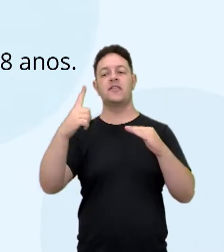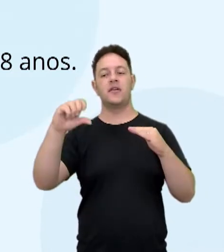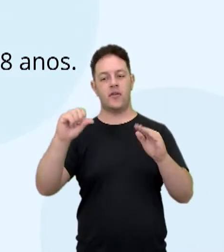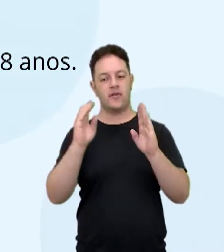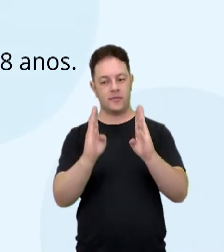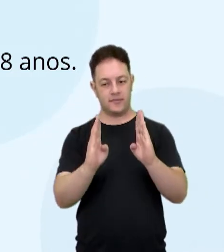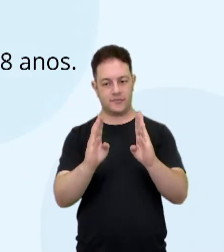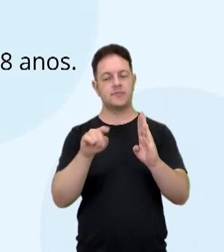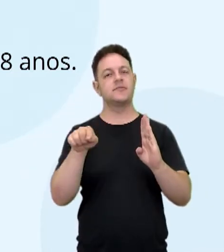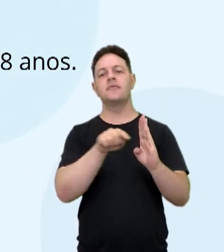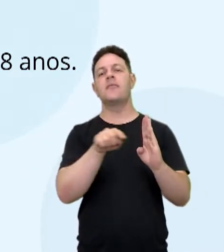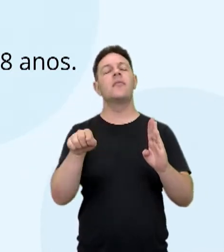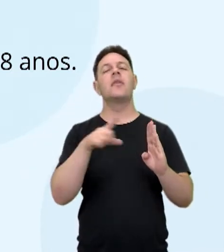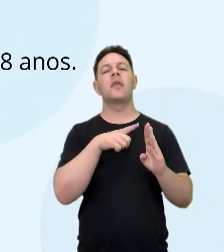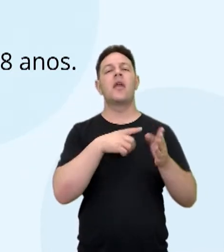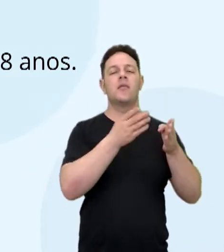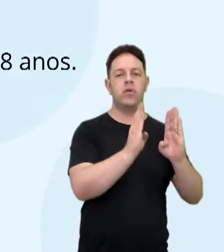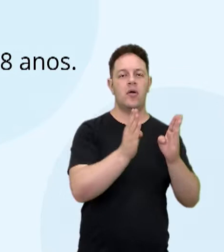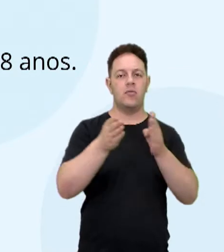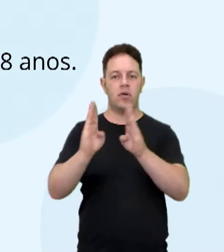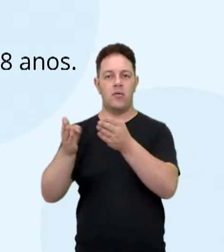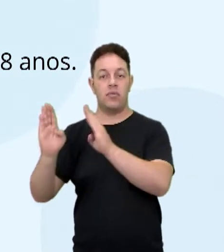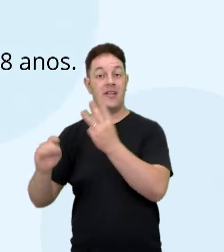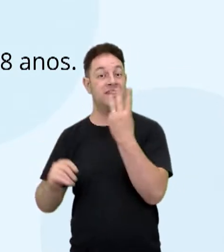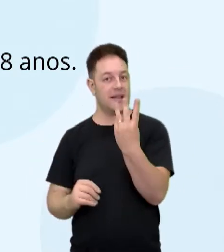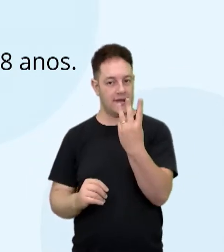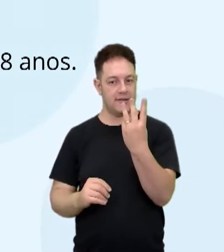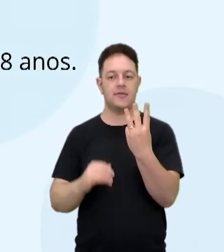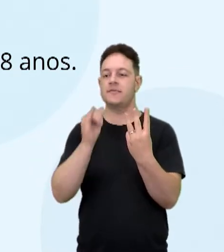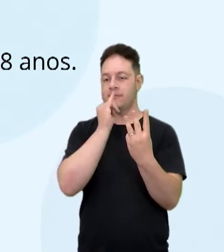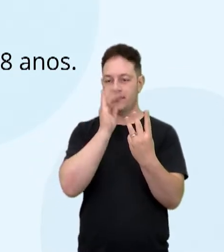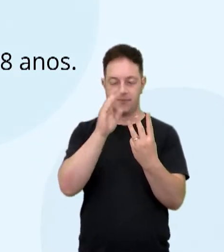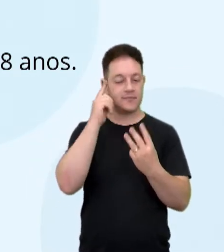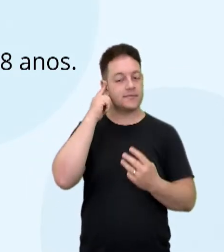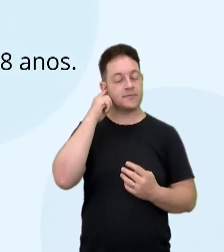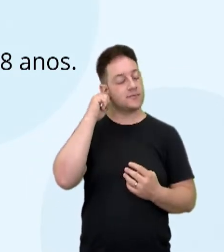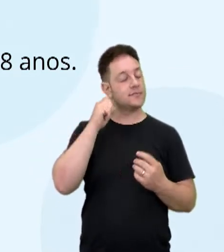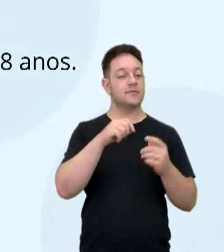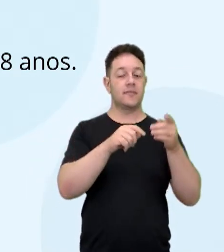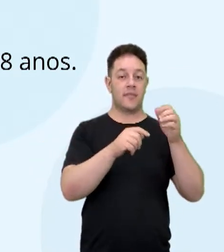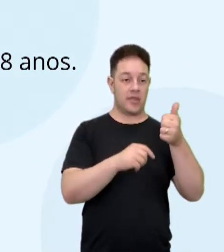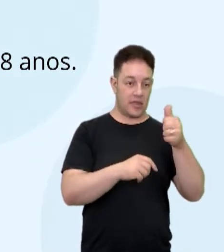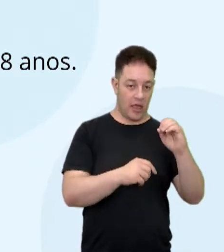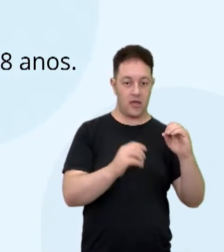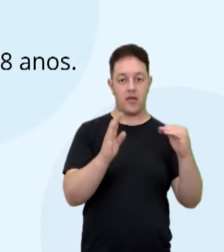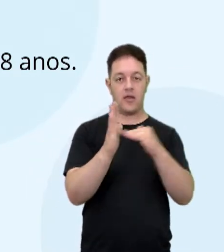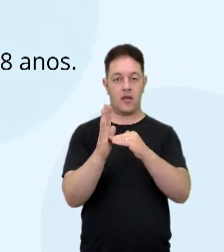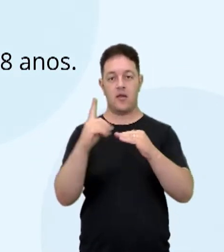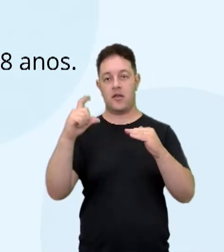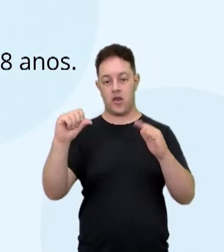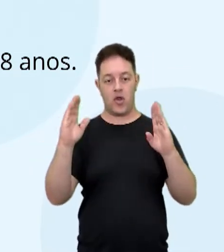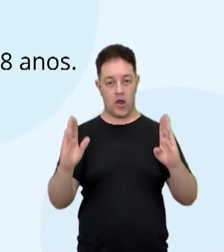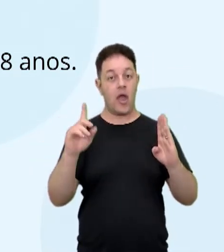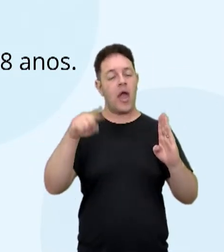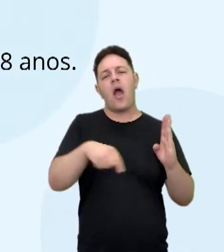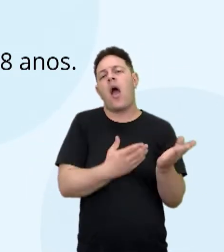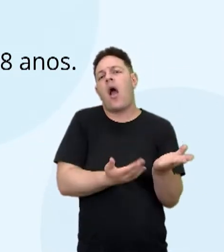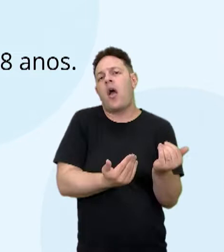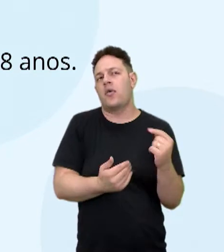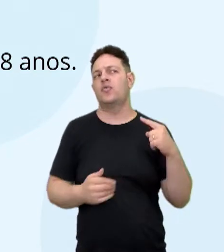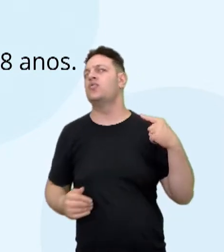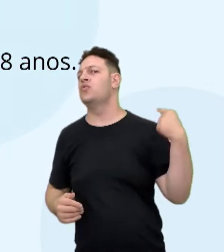está compreendida em 3 fases. Esse até os 19 é pensando na adolescência em si,